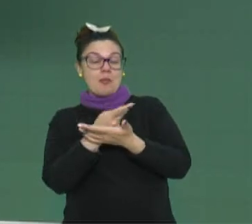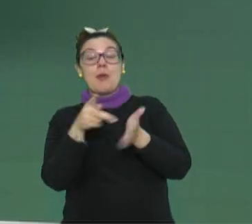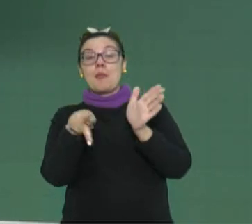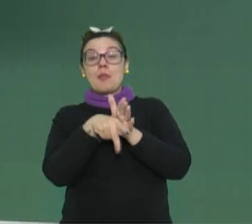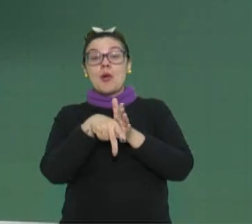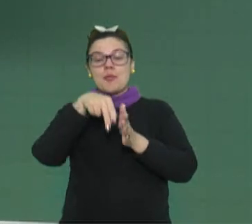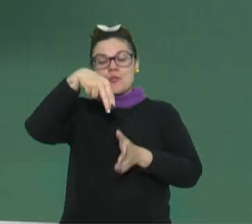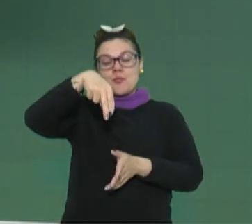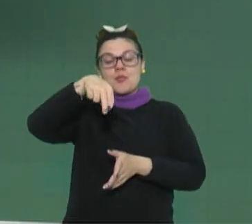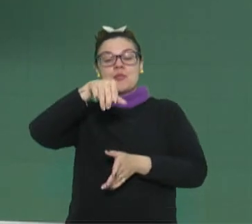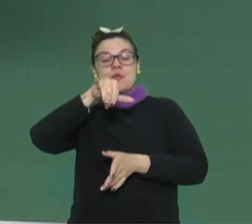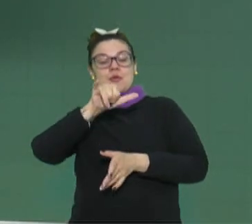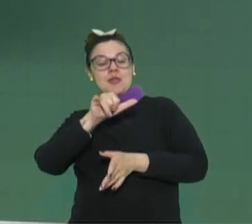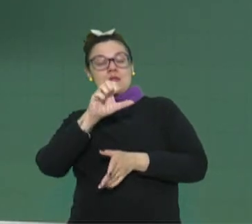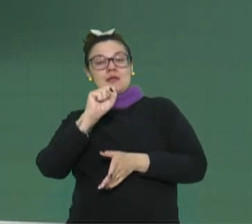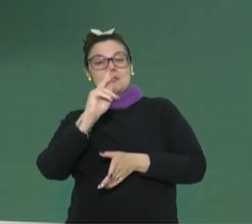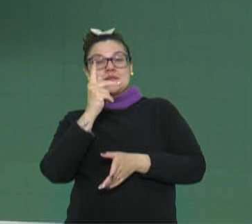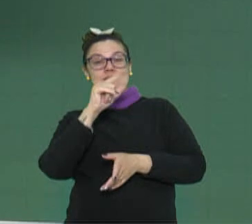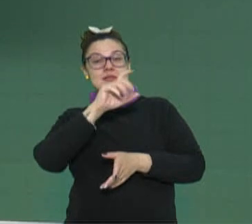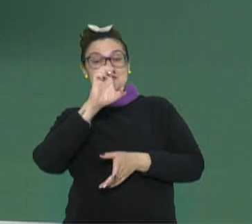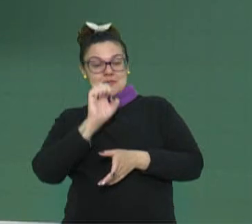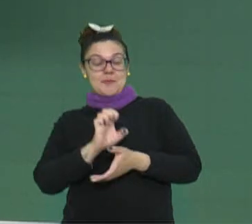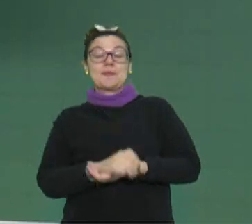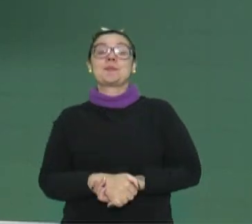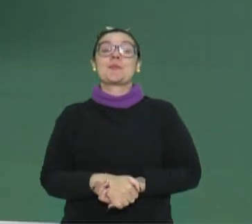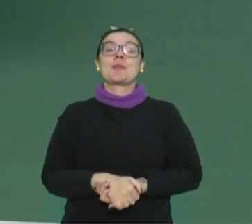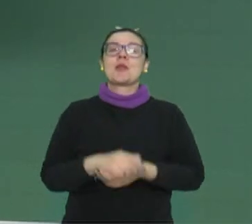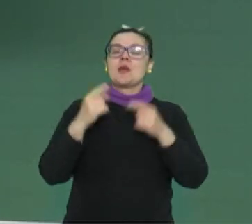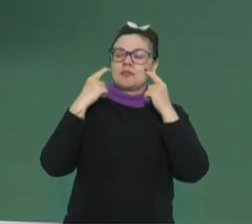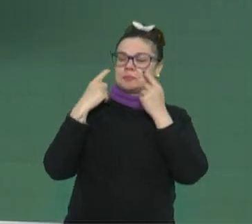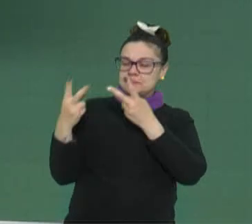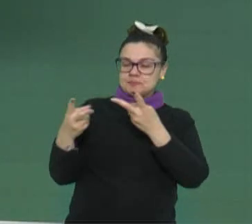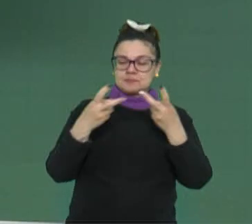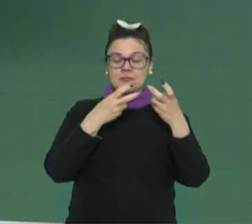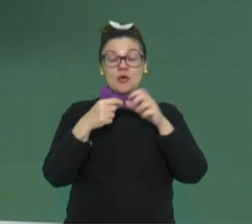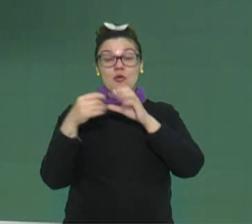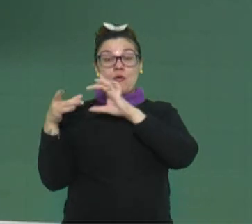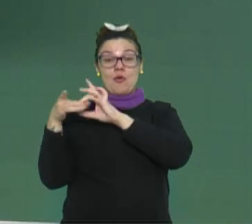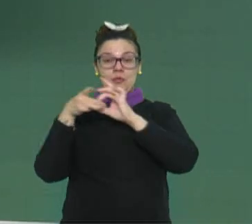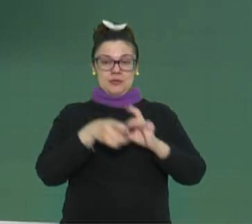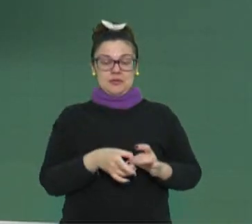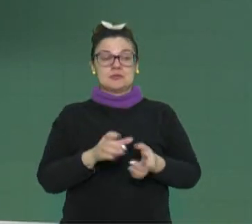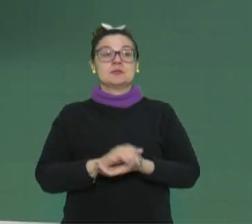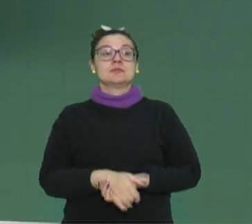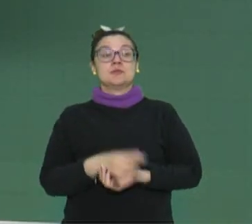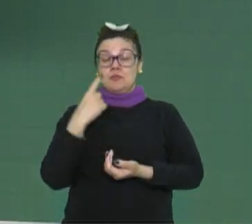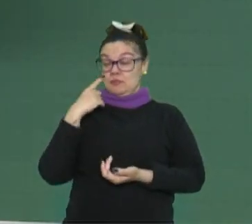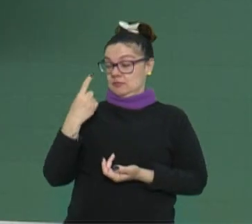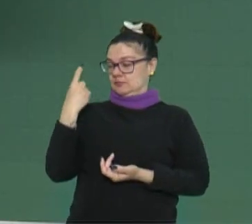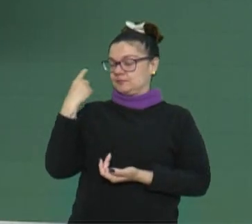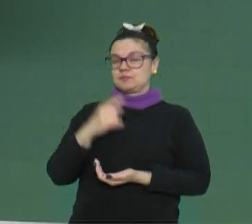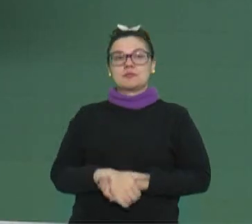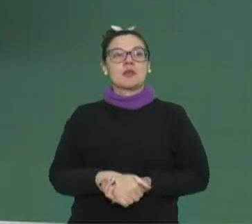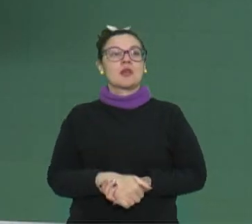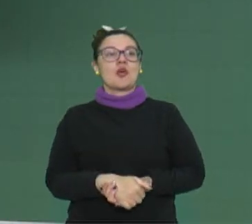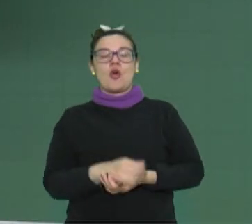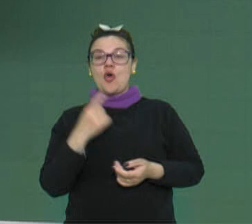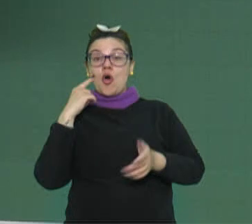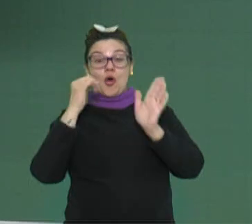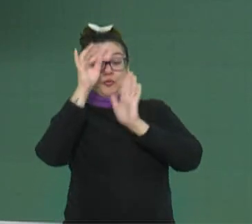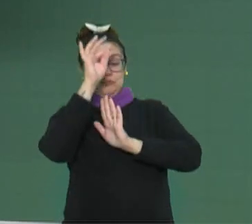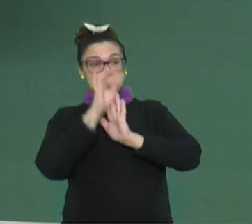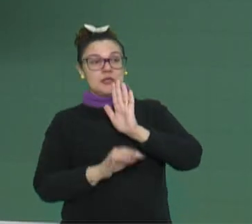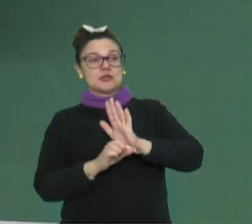Nietzsche. Então, vamos parar para observar então o contexto primeiro em que se insere essa questão. Olha o tamanho desse